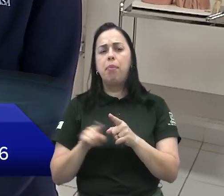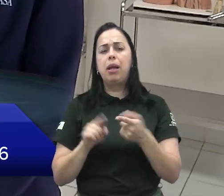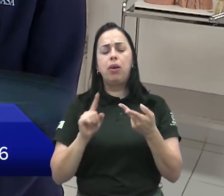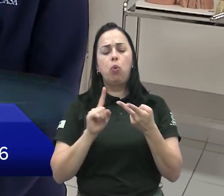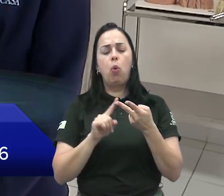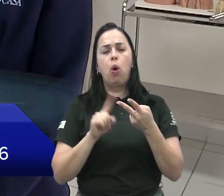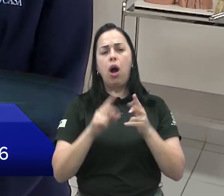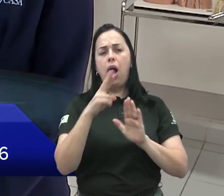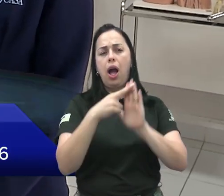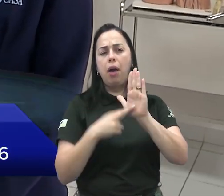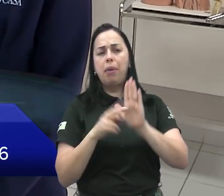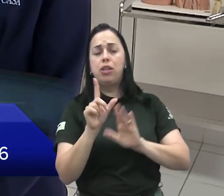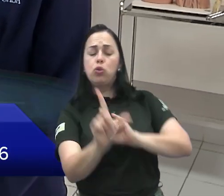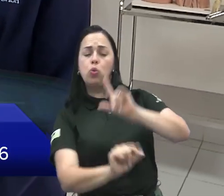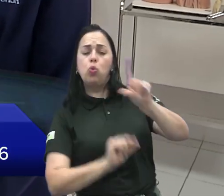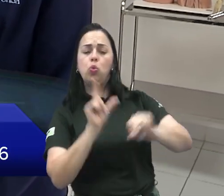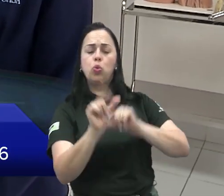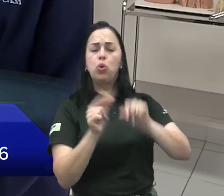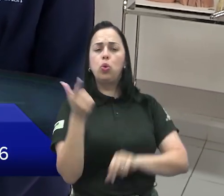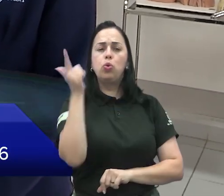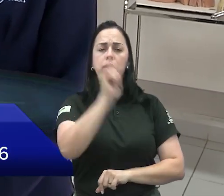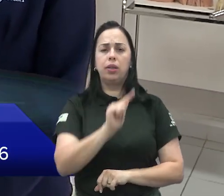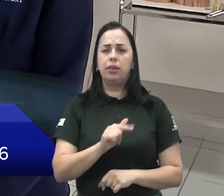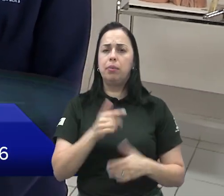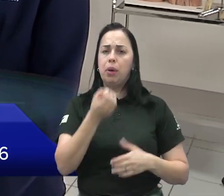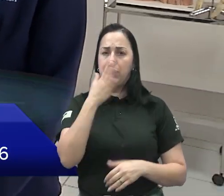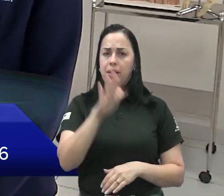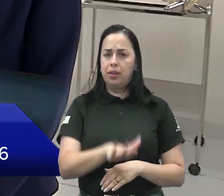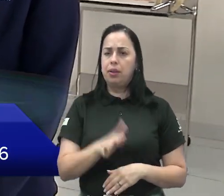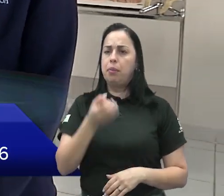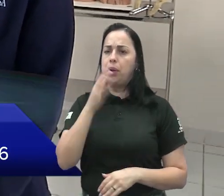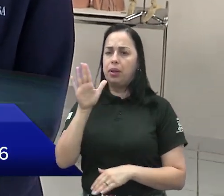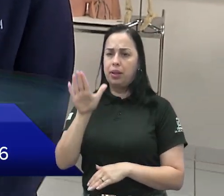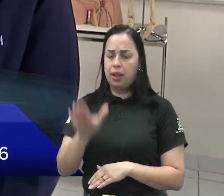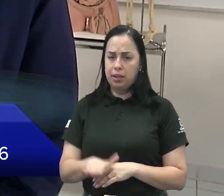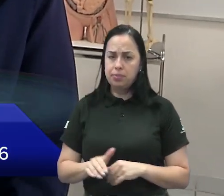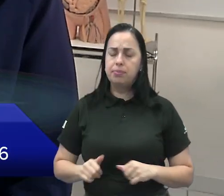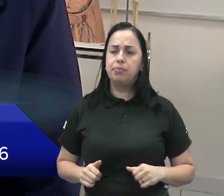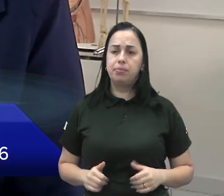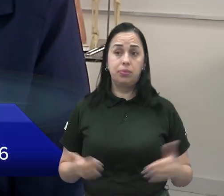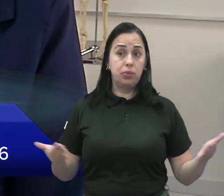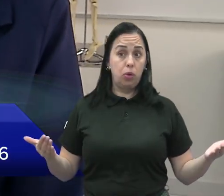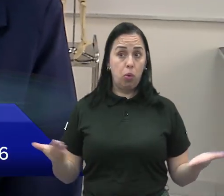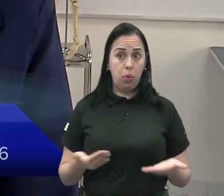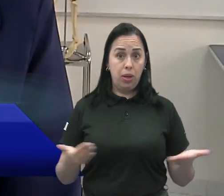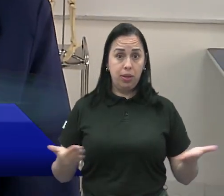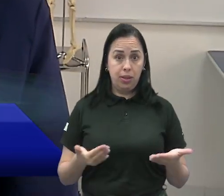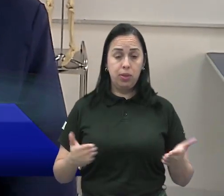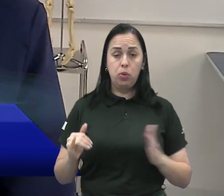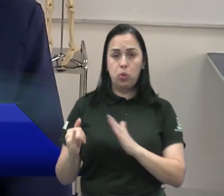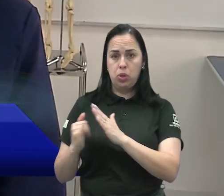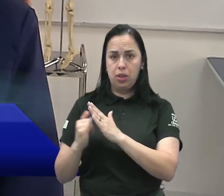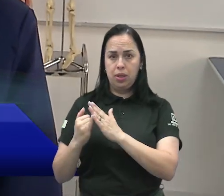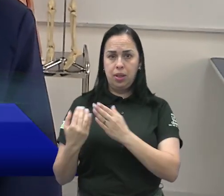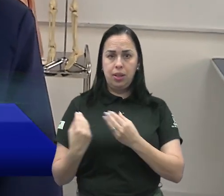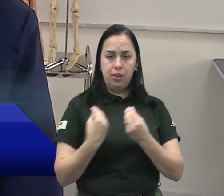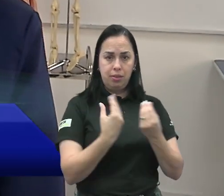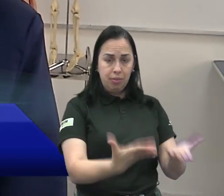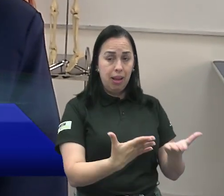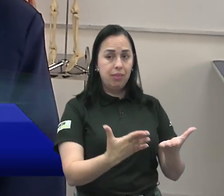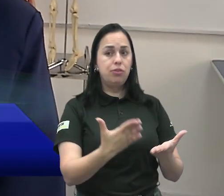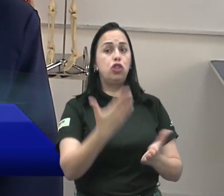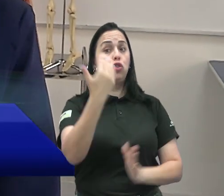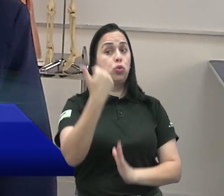quais critérios a instituição utiliza para definir quem tem direito ao benefício. Boa tarde. Boa tarde, Ana. Atualmente, o IEP ele oferta a